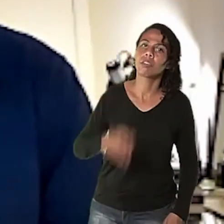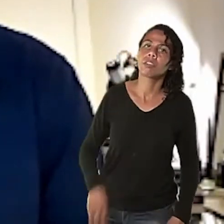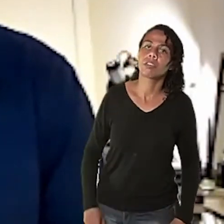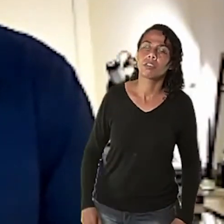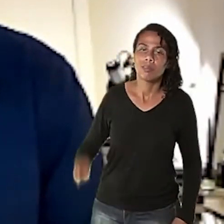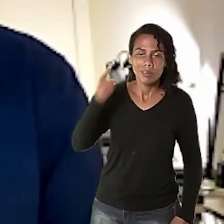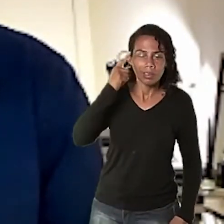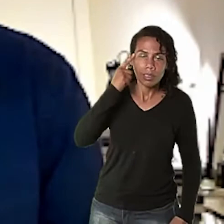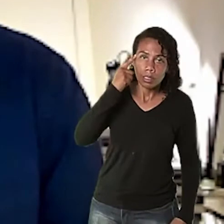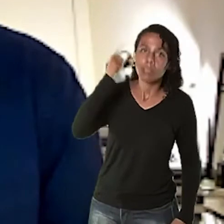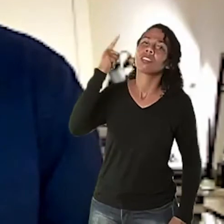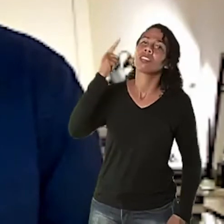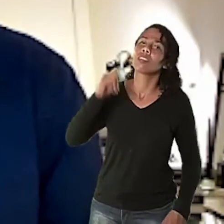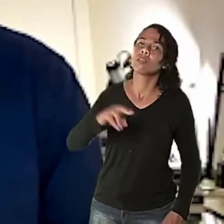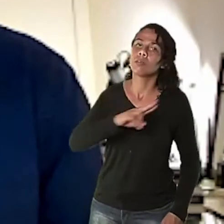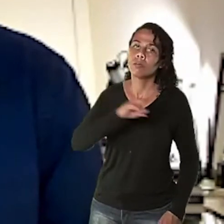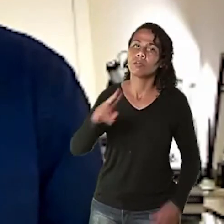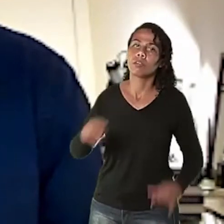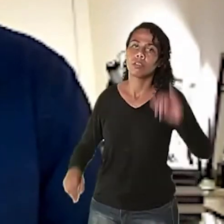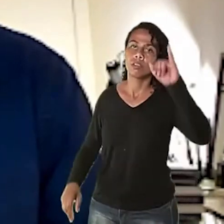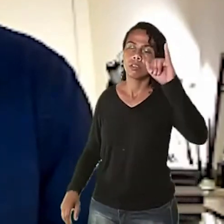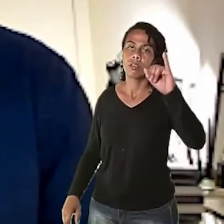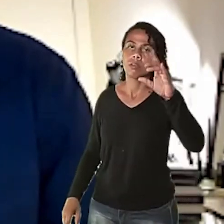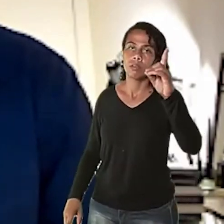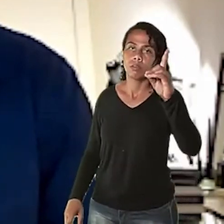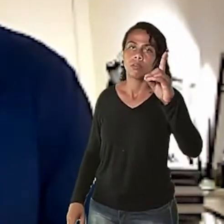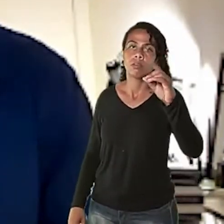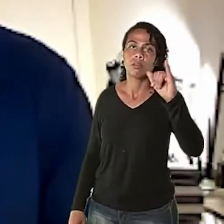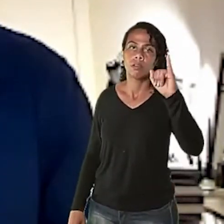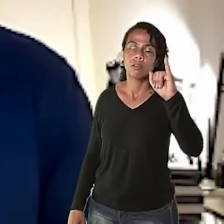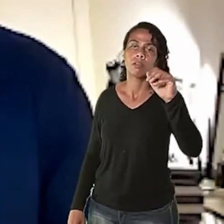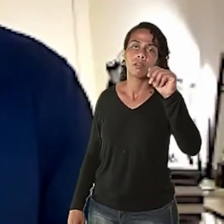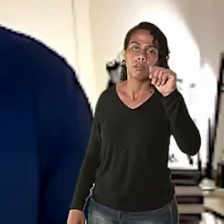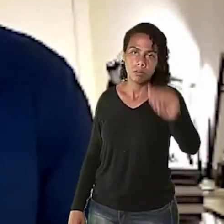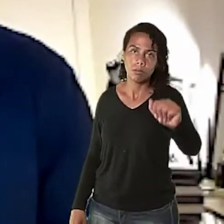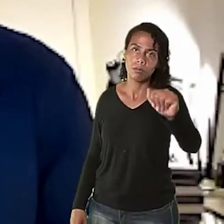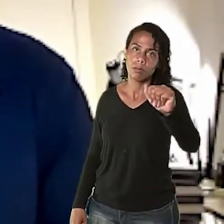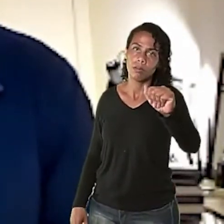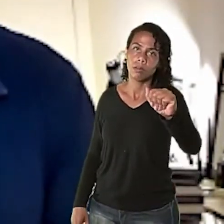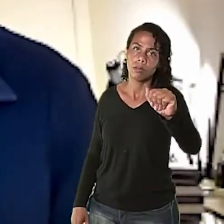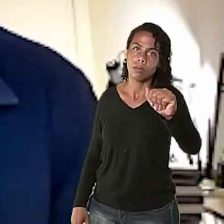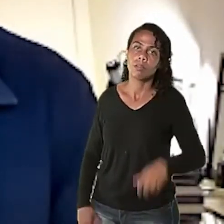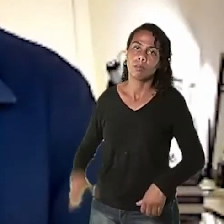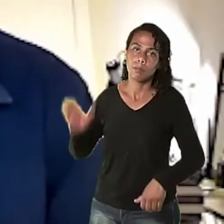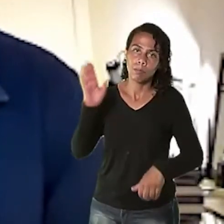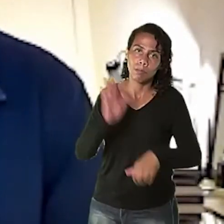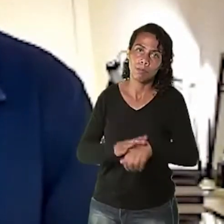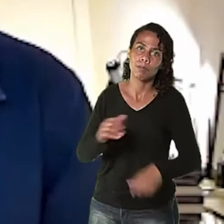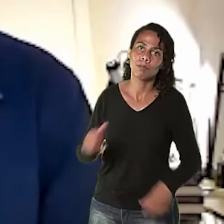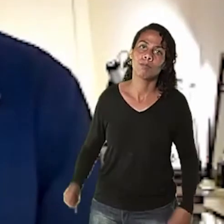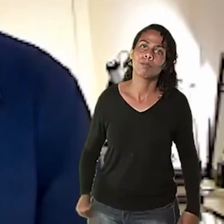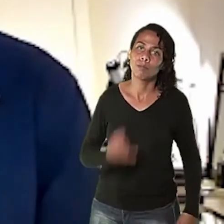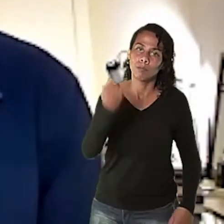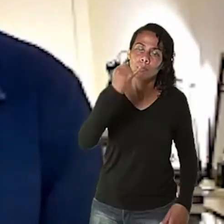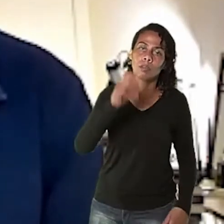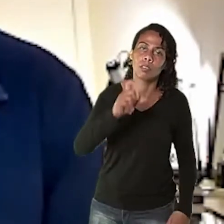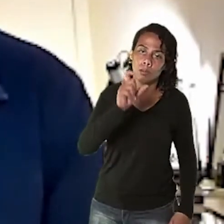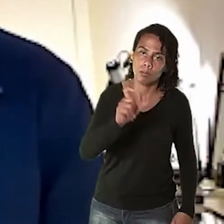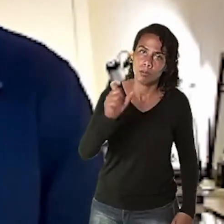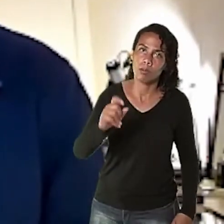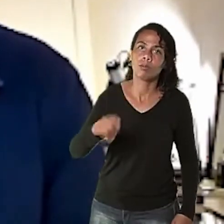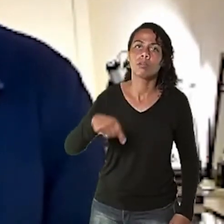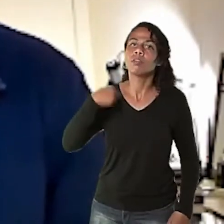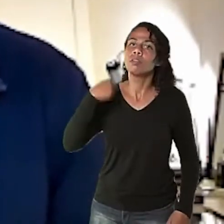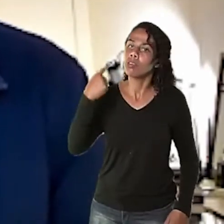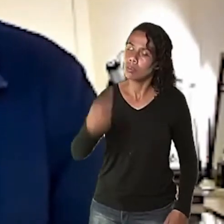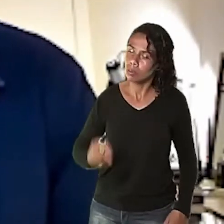trabalho, pelo menos o meu trabalho de escritor, é tentar converter isso usando esses bloquinhos, às vezes hostis entre si, que